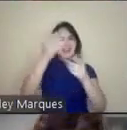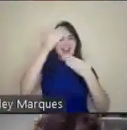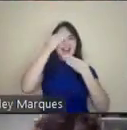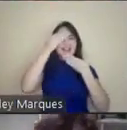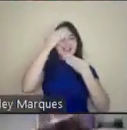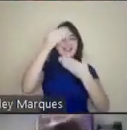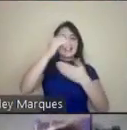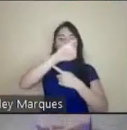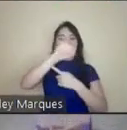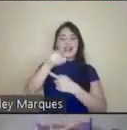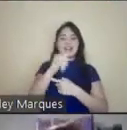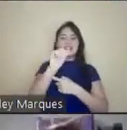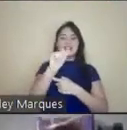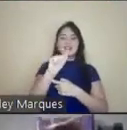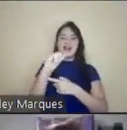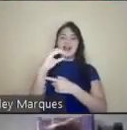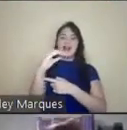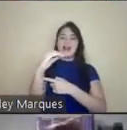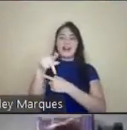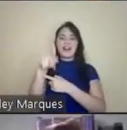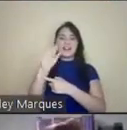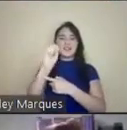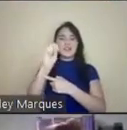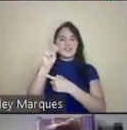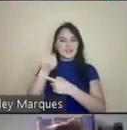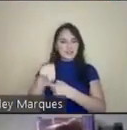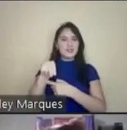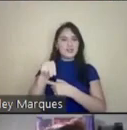Costa pela apresentação aqui da...